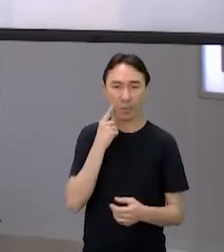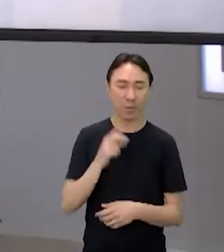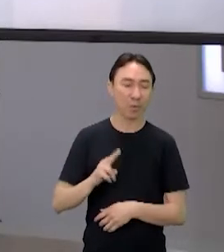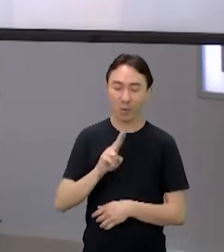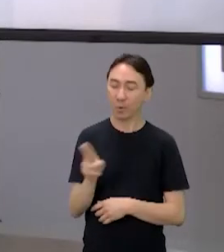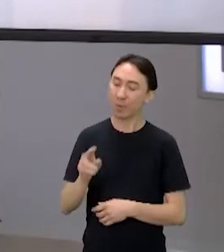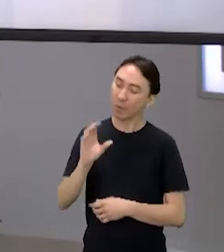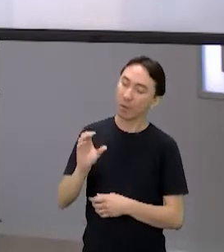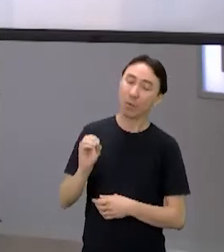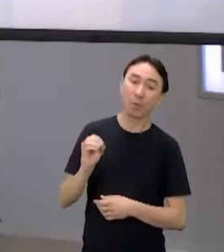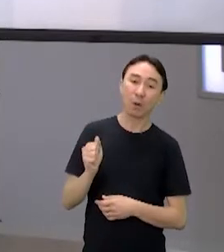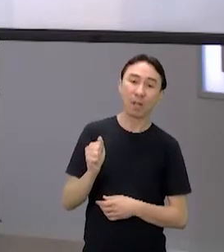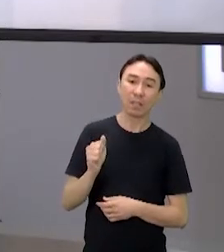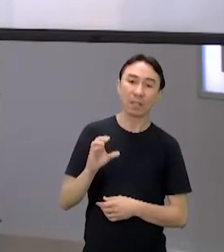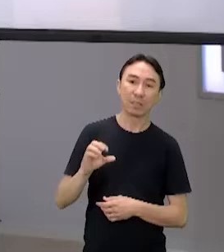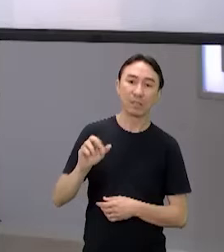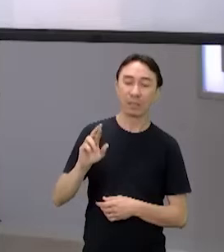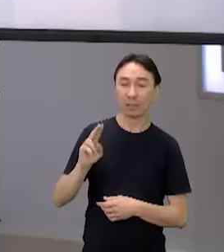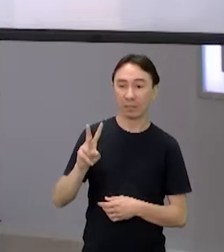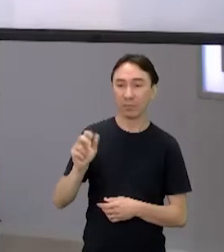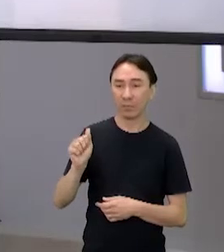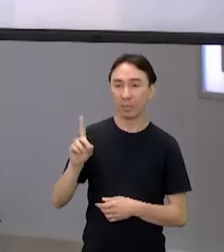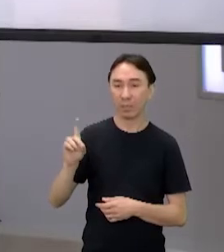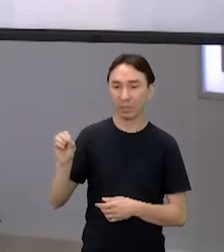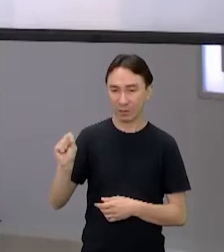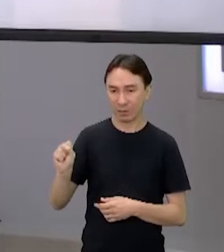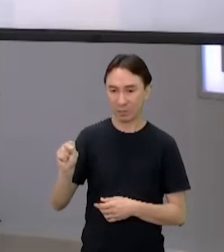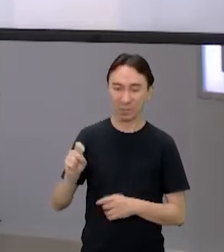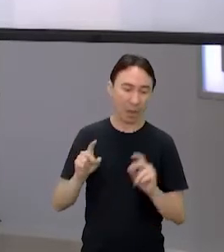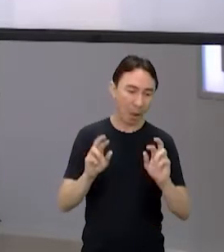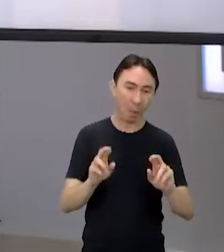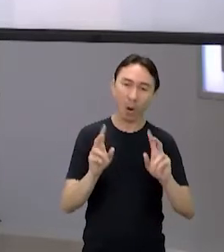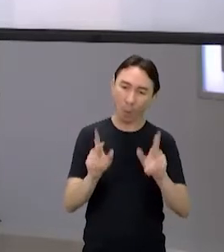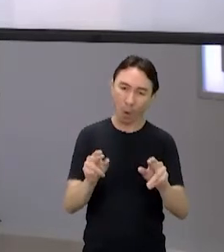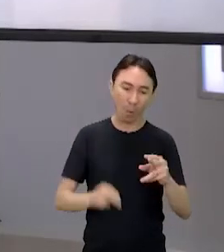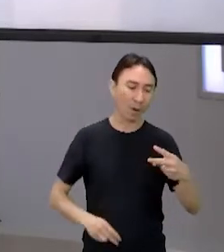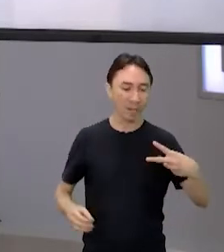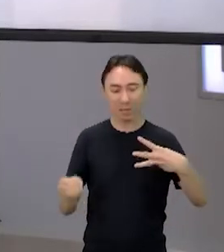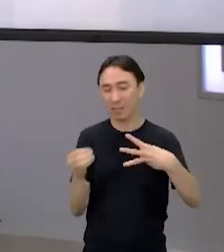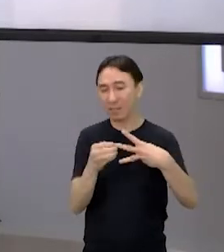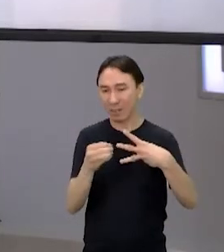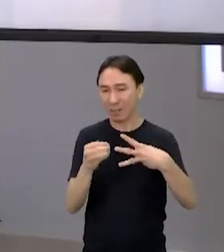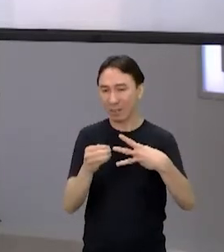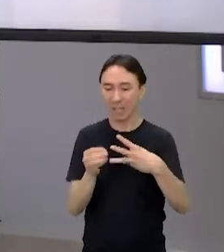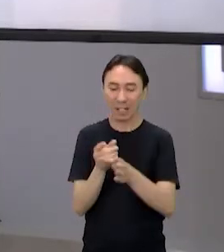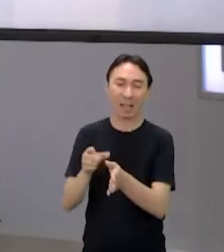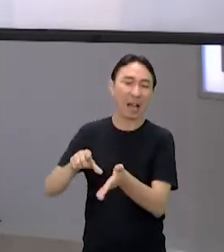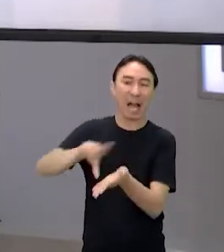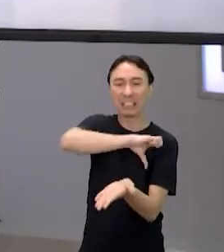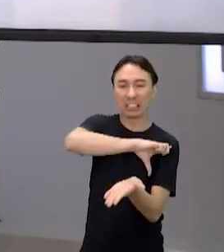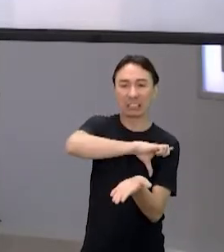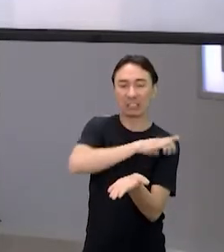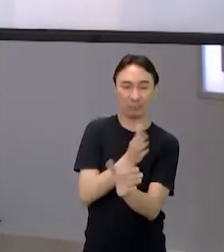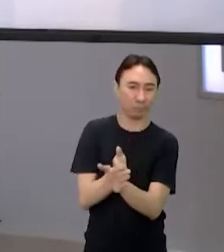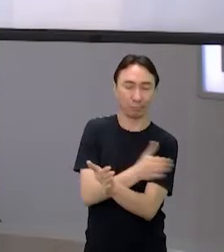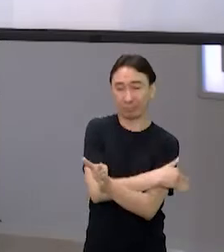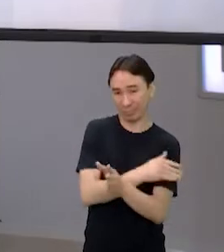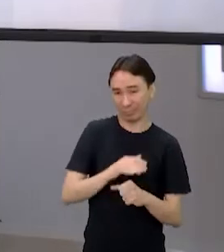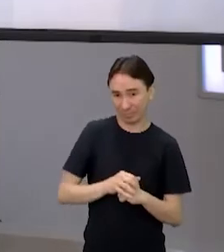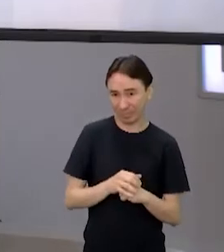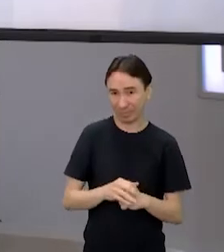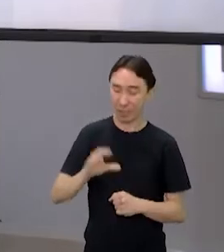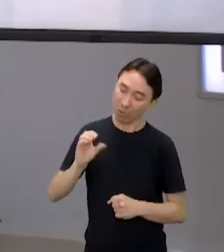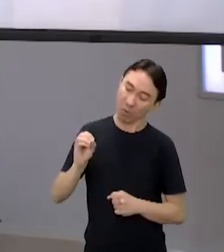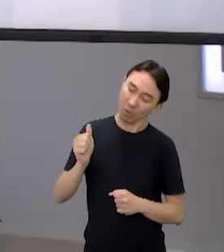de coacervados, que são as pré-células, são células mais primitivas. E esses coacervados